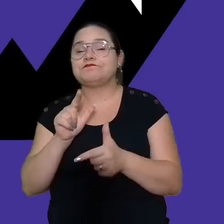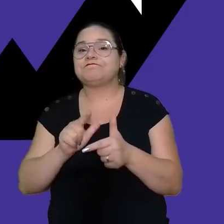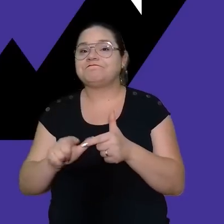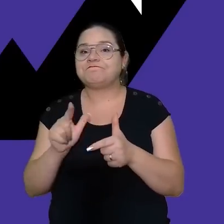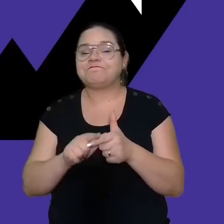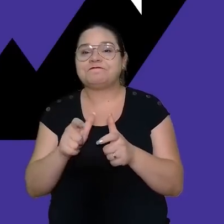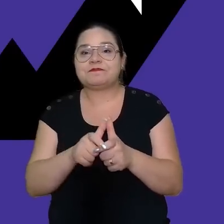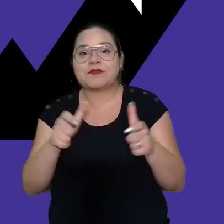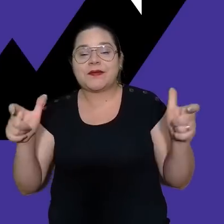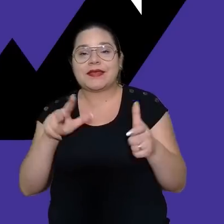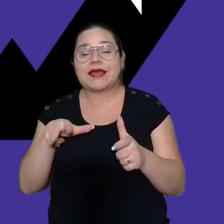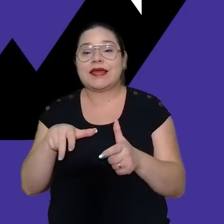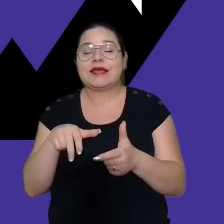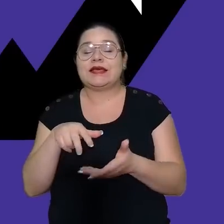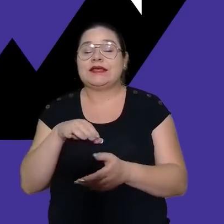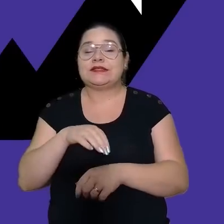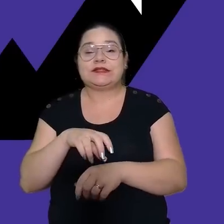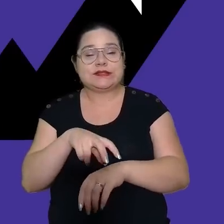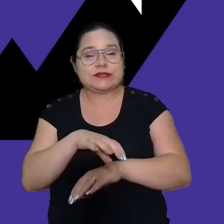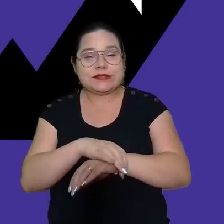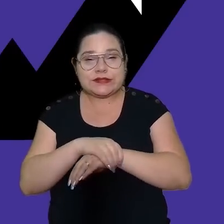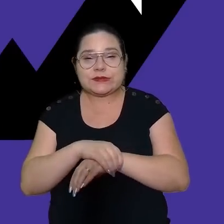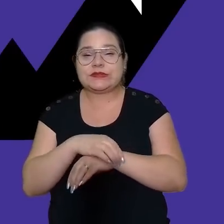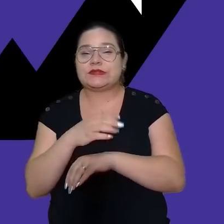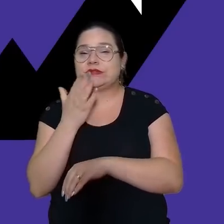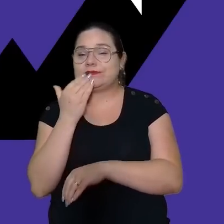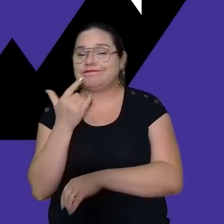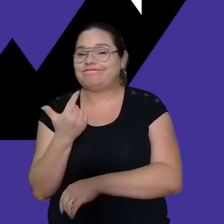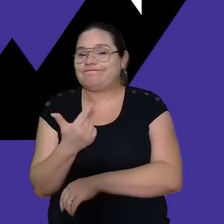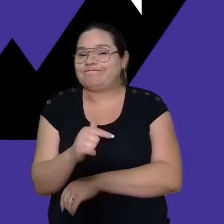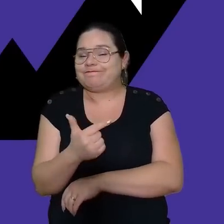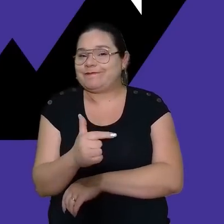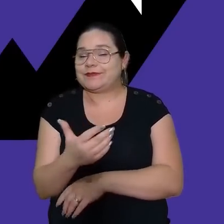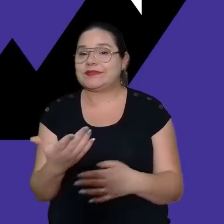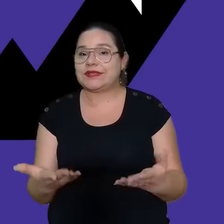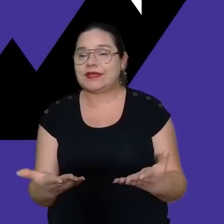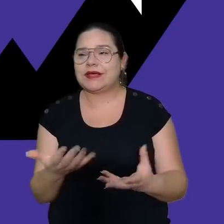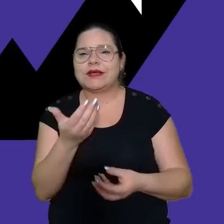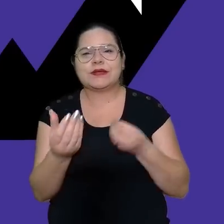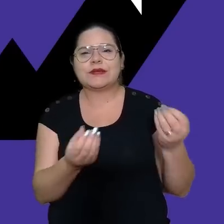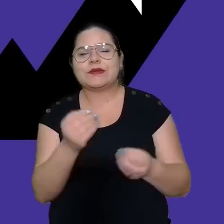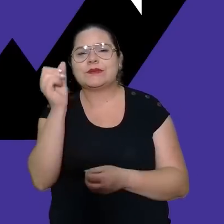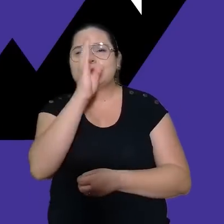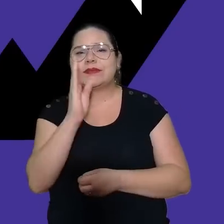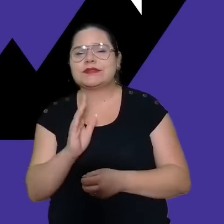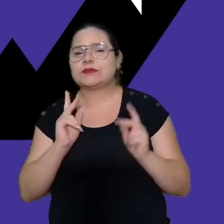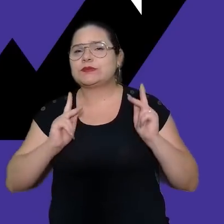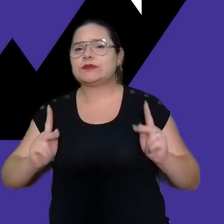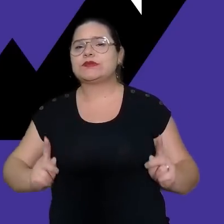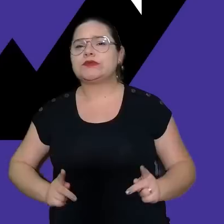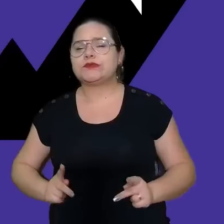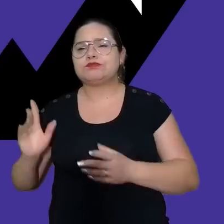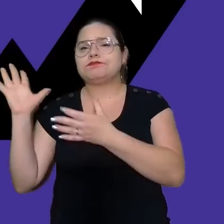insegurança alimentar? Como é que, na visão de vocês, o Brasil se posiciona nesse cenário?